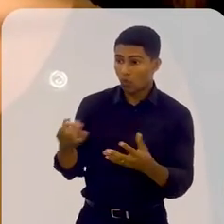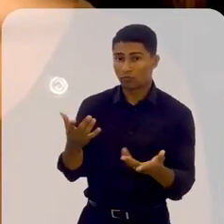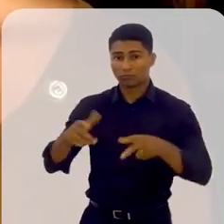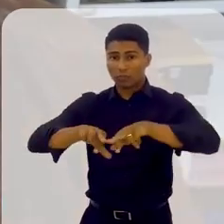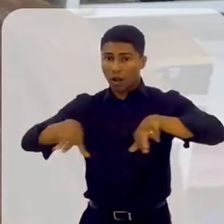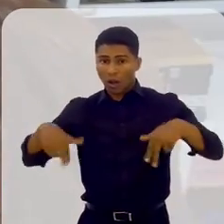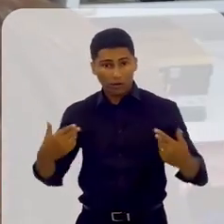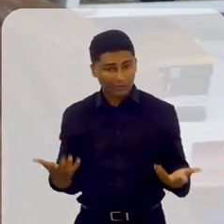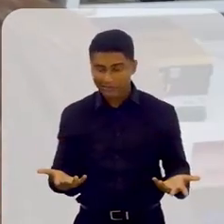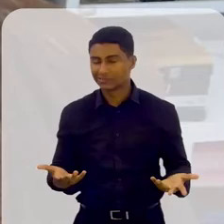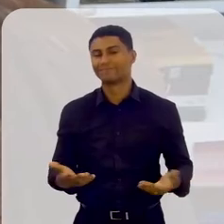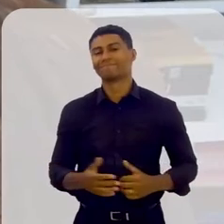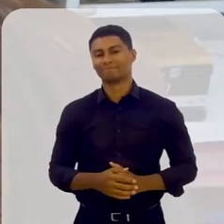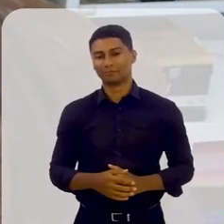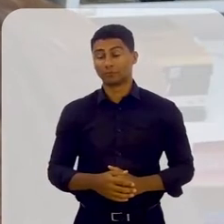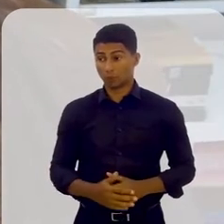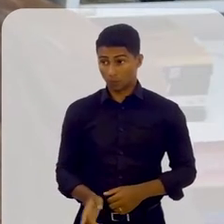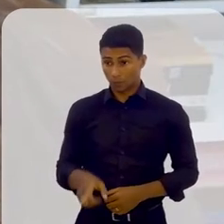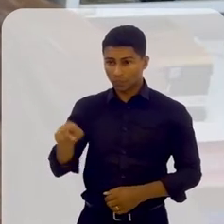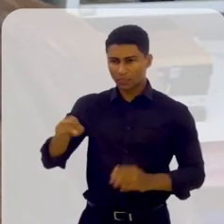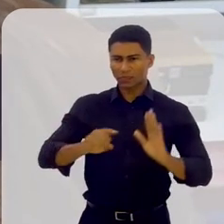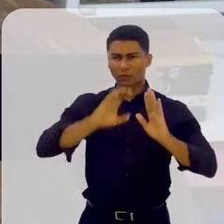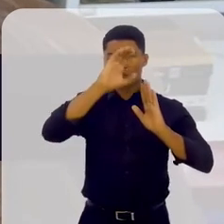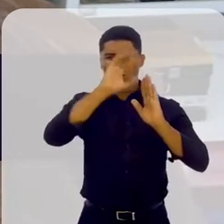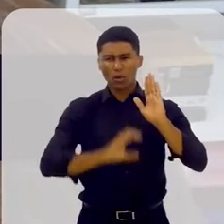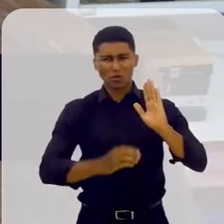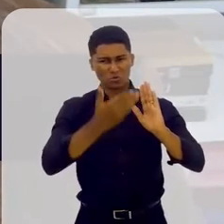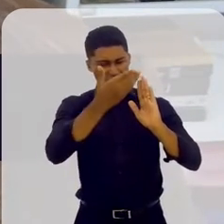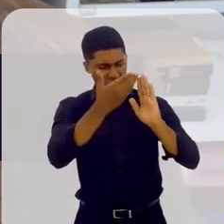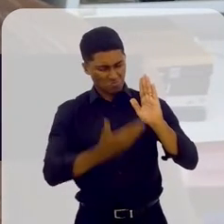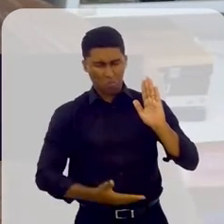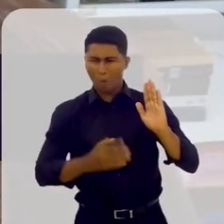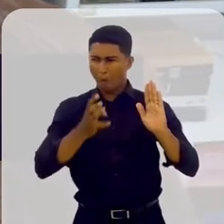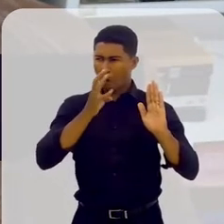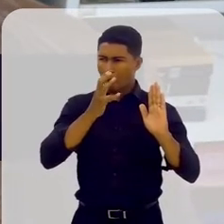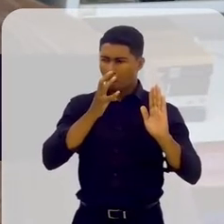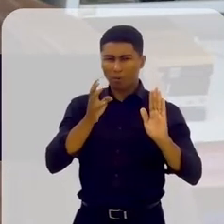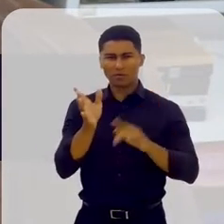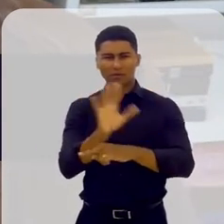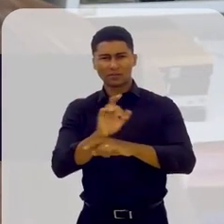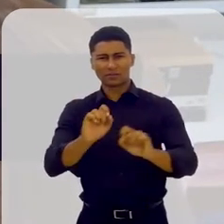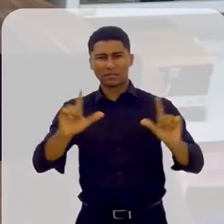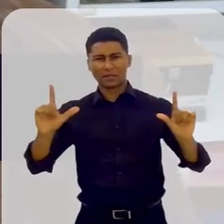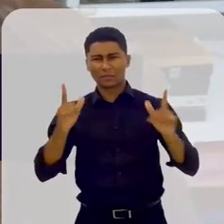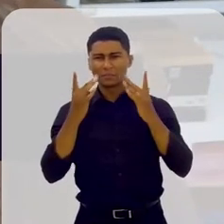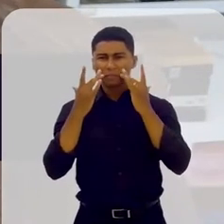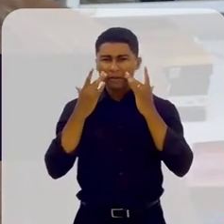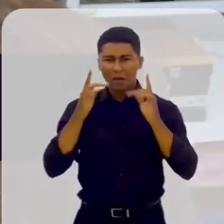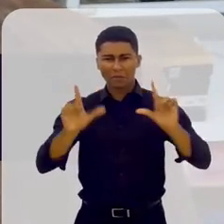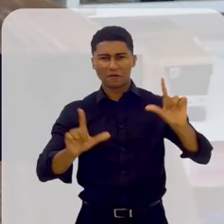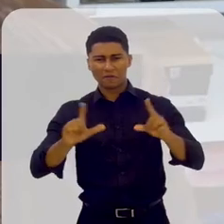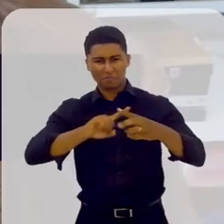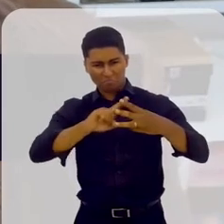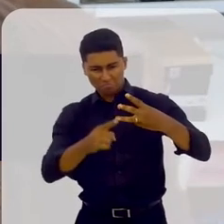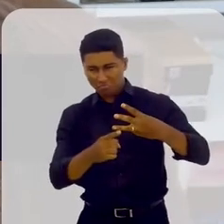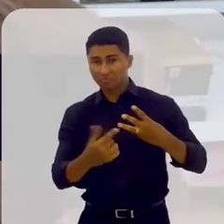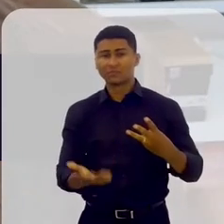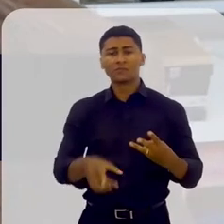rotinas. Agora, você tem um currículo bastante impressionante, né? Cinema, teatro, televisão.